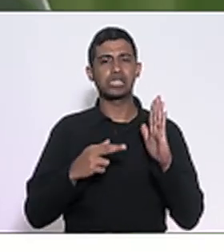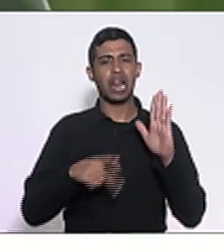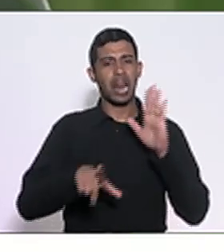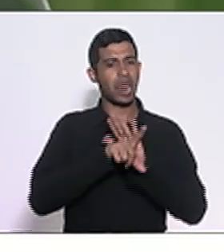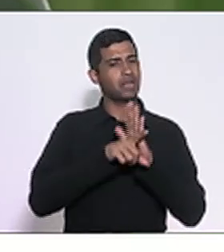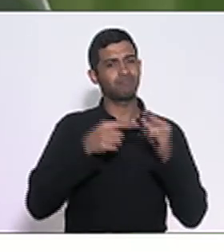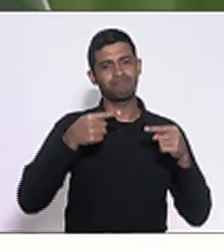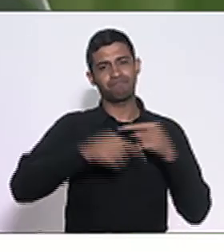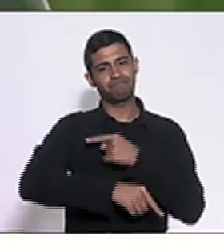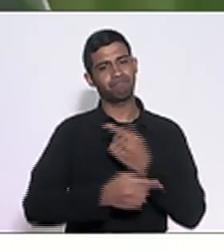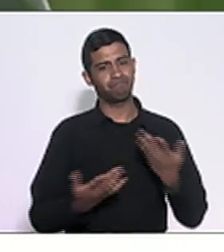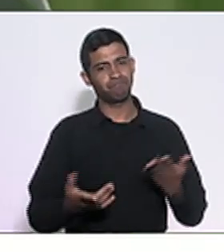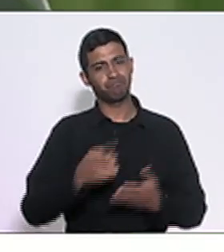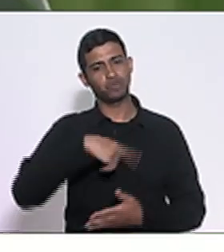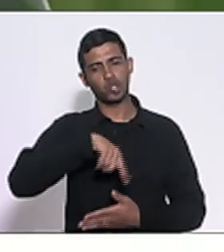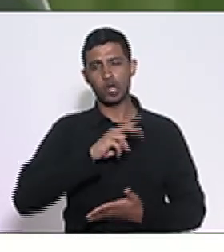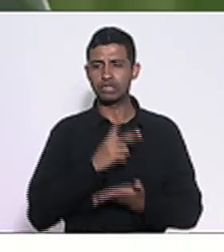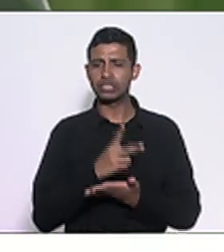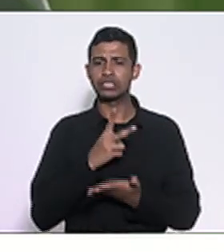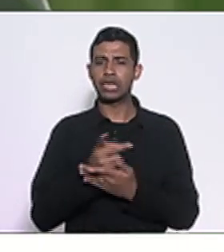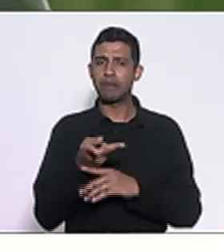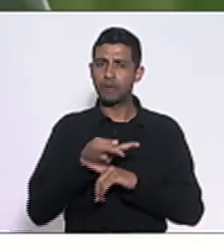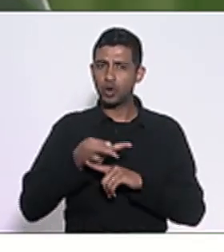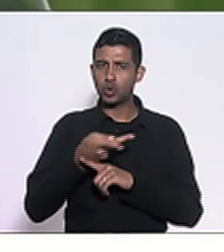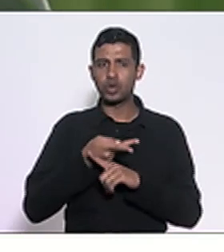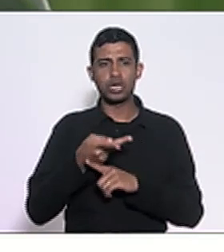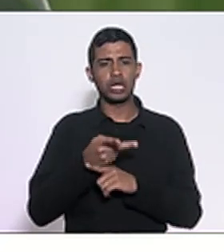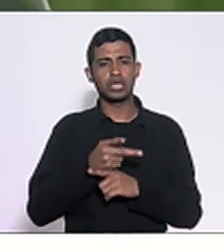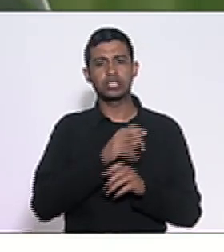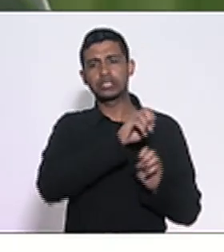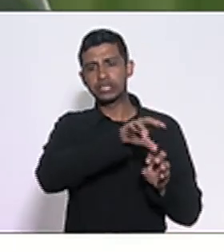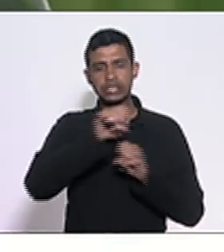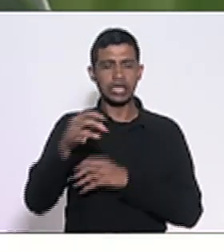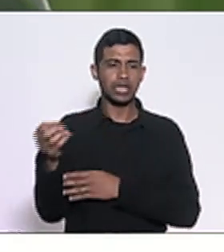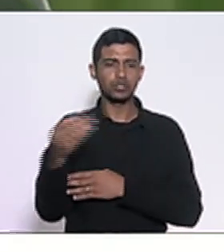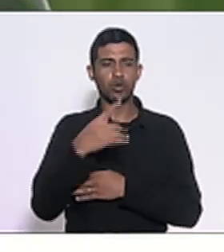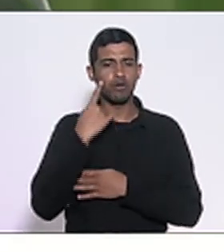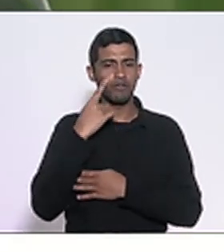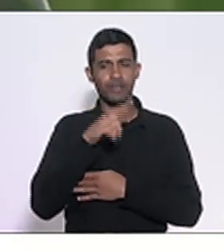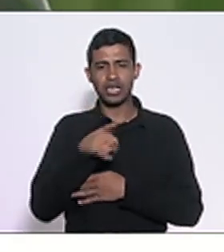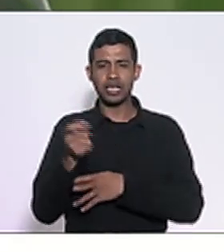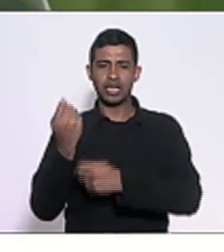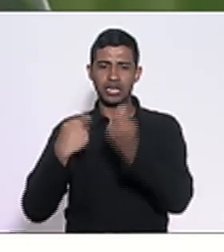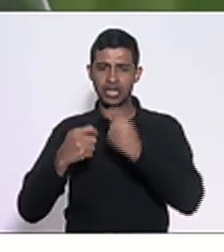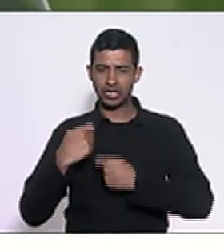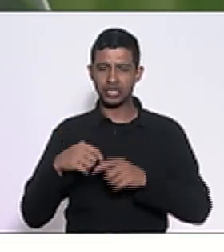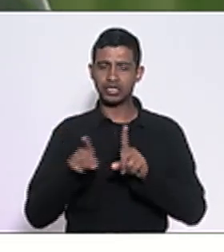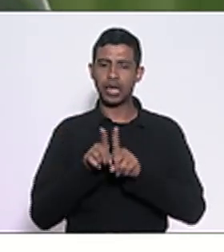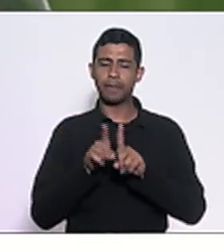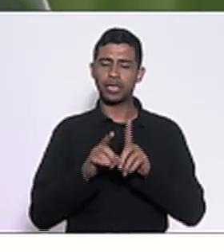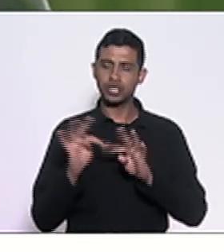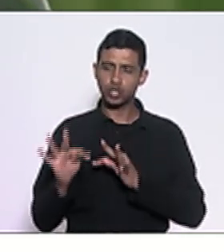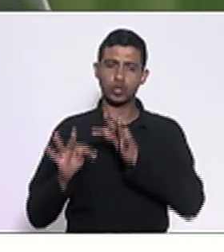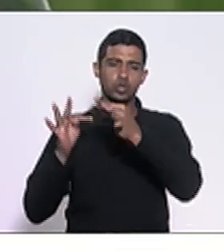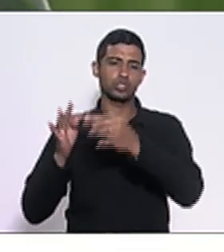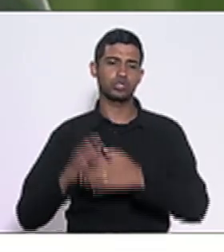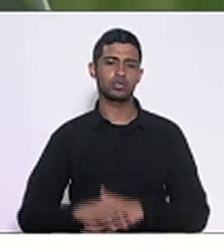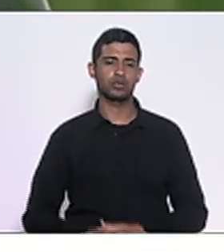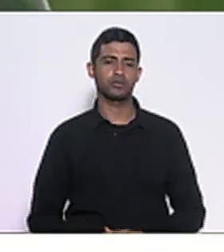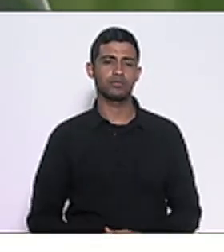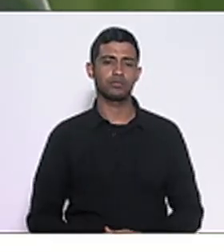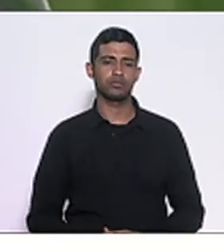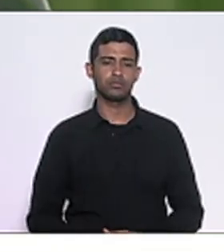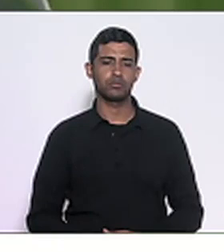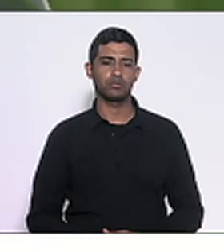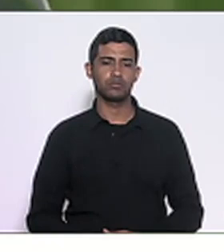né, buscando atualizar todos os servidores, tanto na parte administrativa quanto na parte tecnológica.